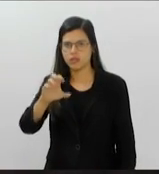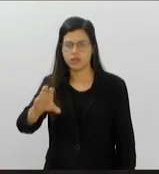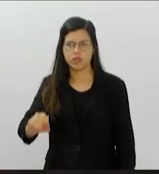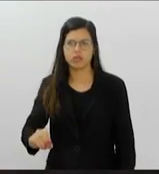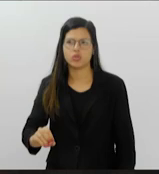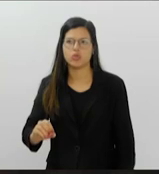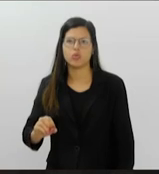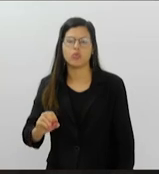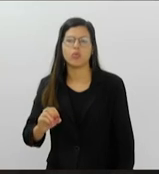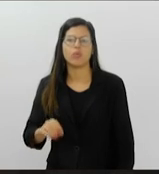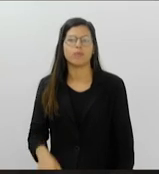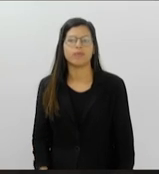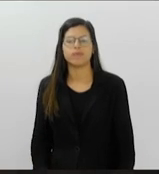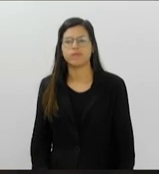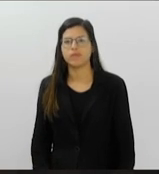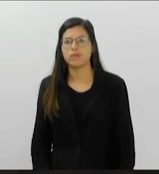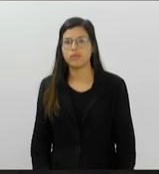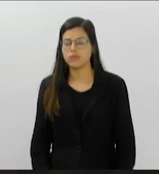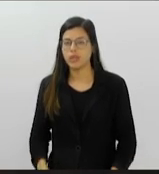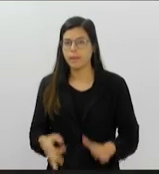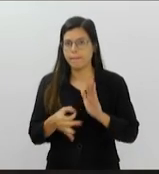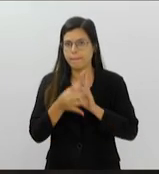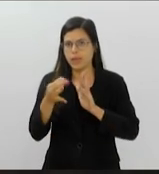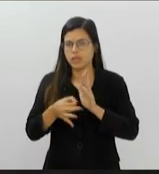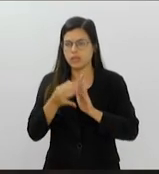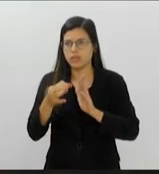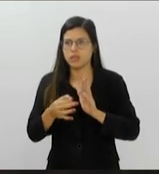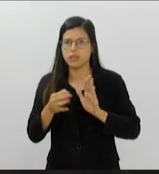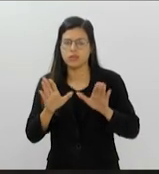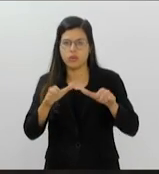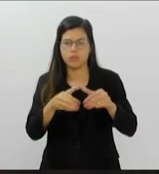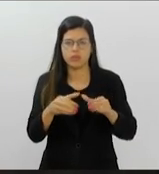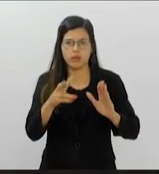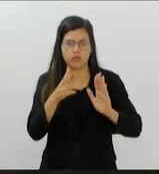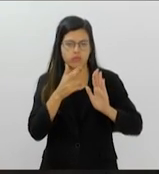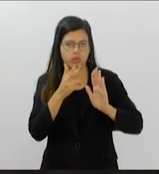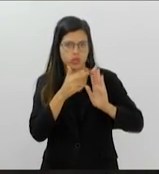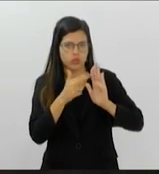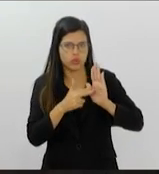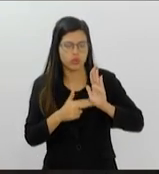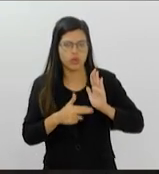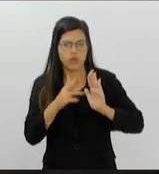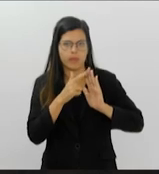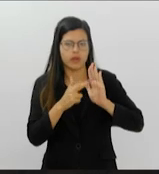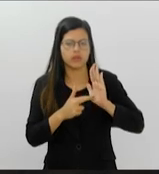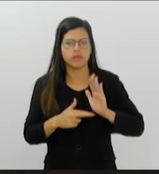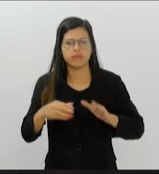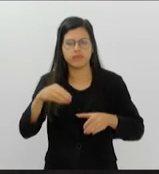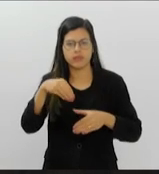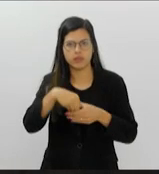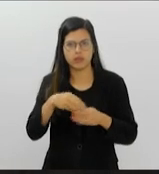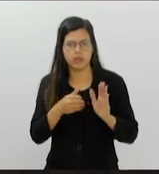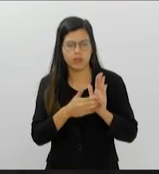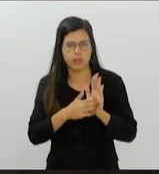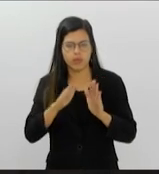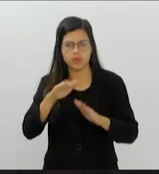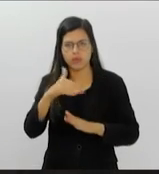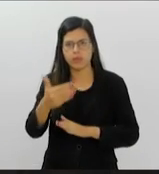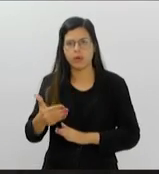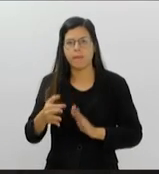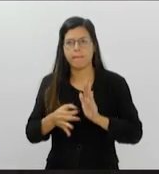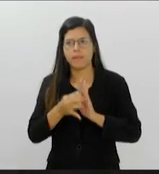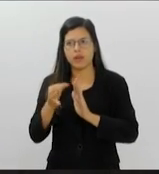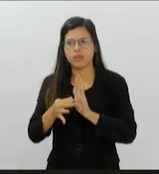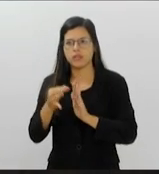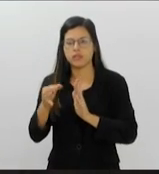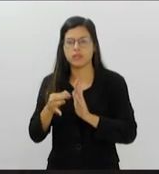Zezé, pendendo de pareceres da Comissão de Normas Internas e Proposições Externas. Para emitir o parecer pela